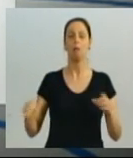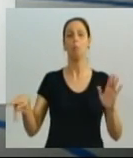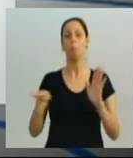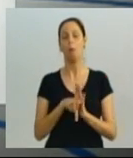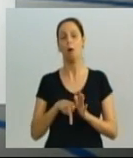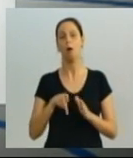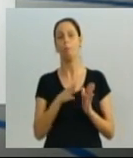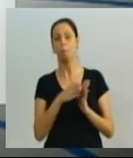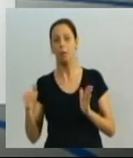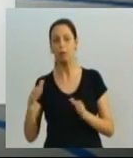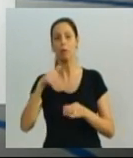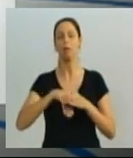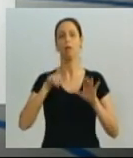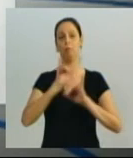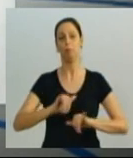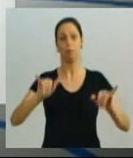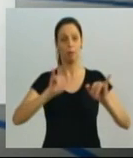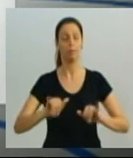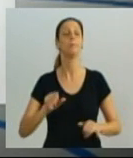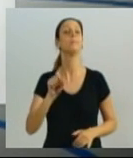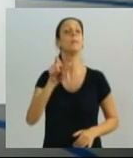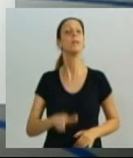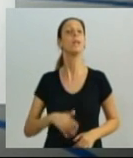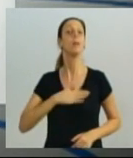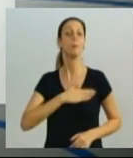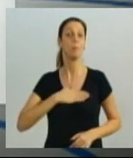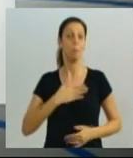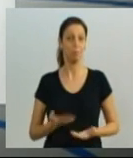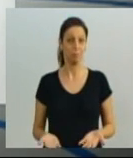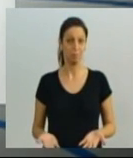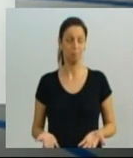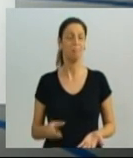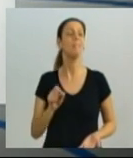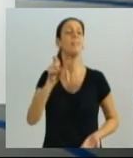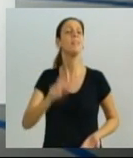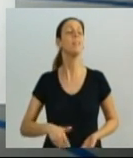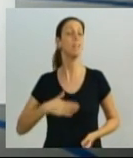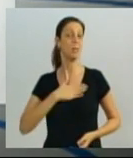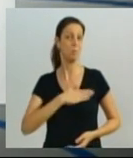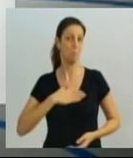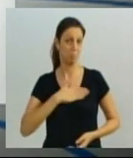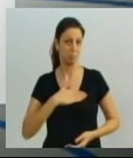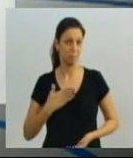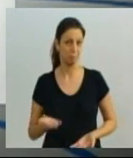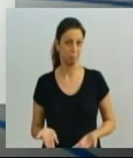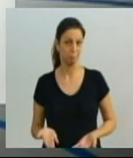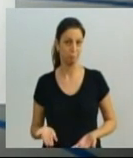obrigado a ouvir durante a campanha? Né? Quem gosta?